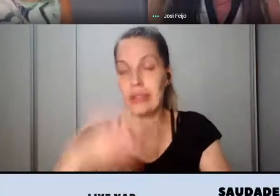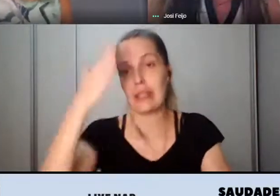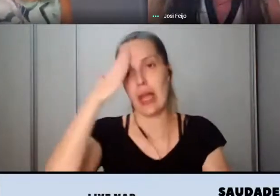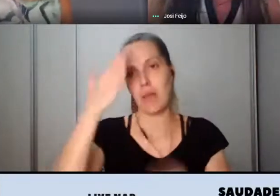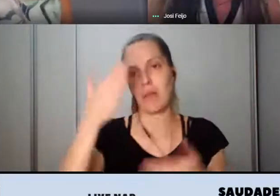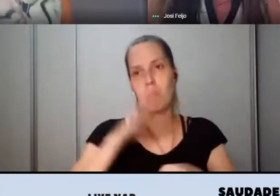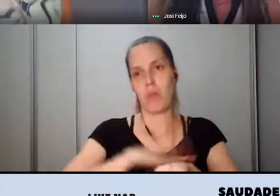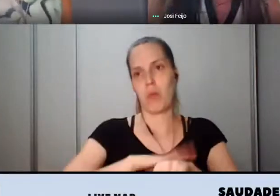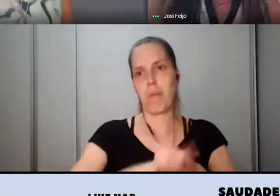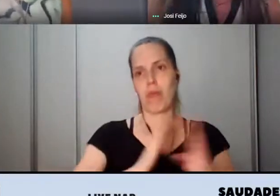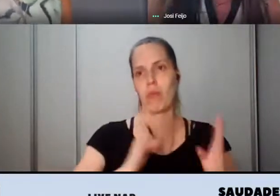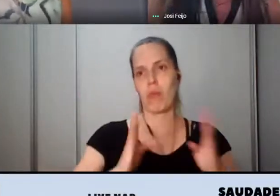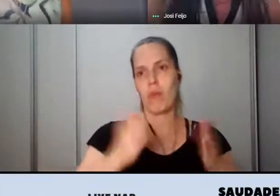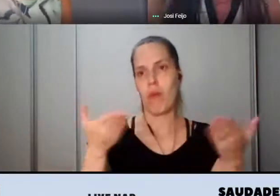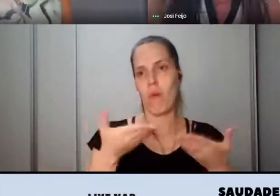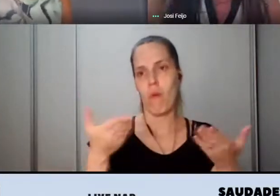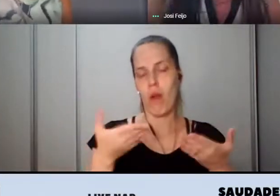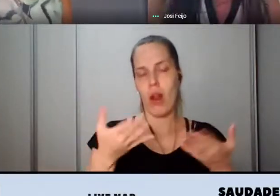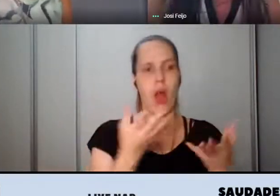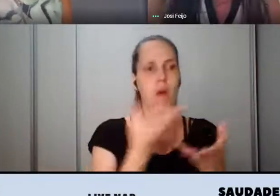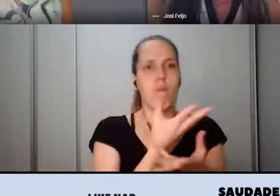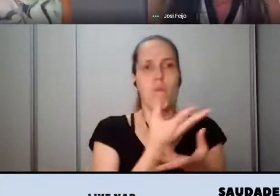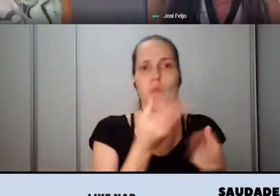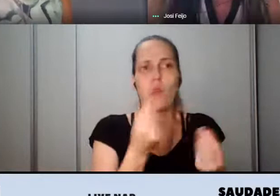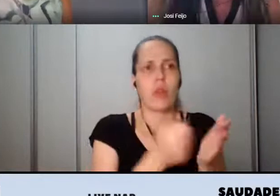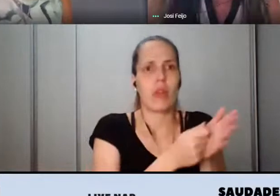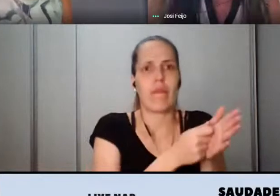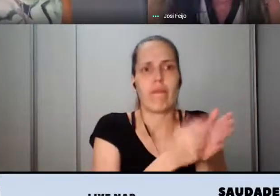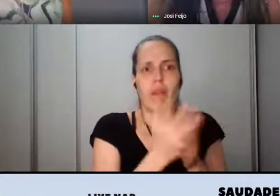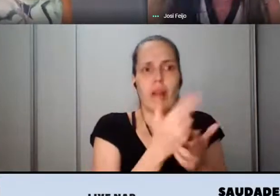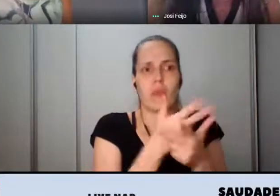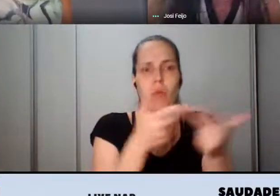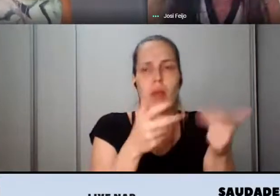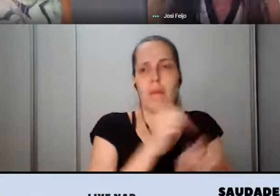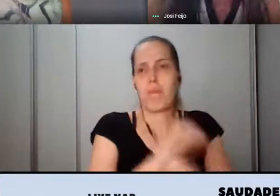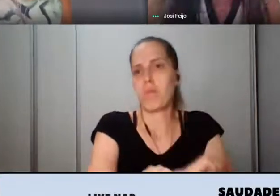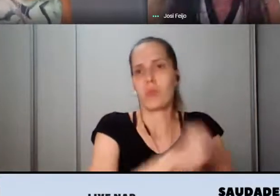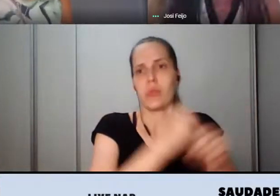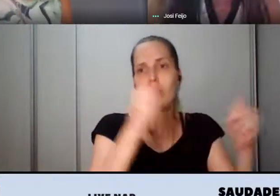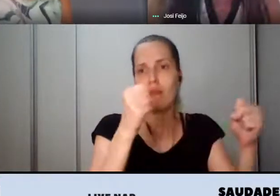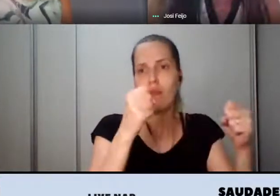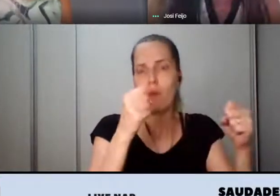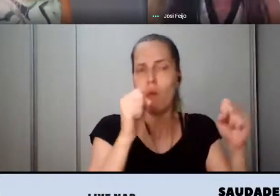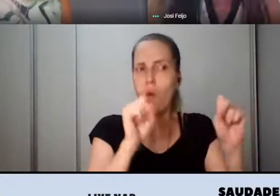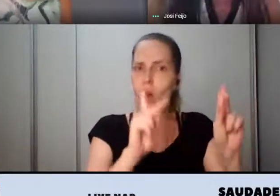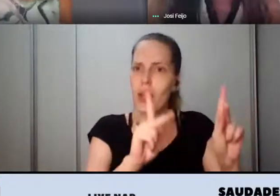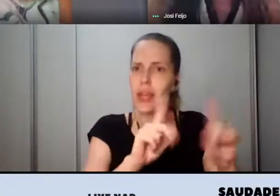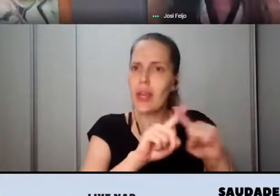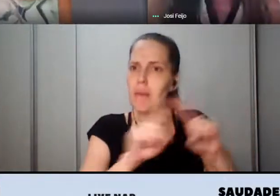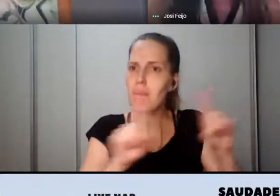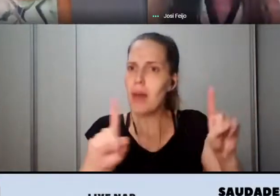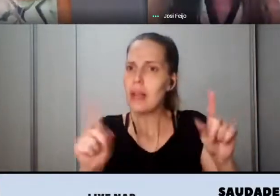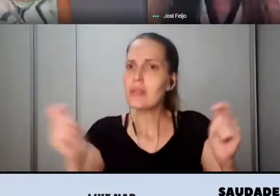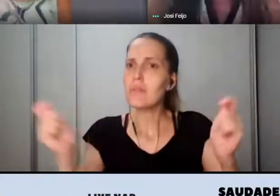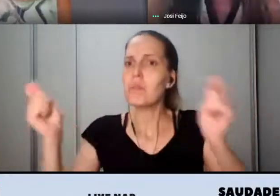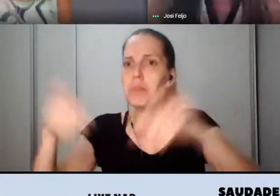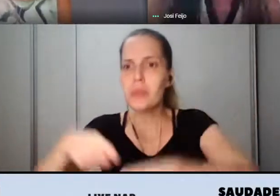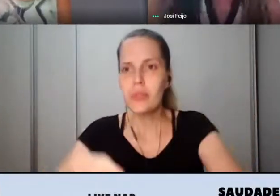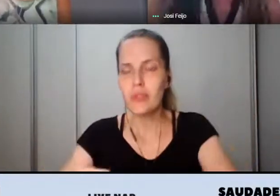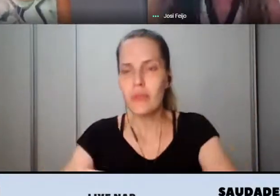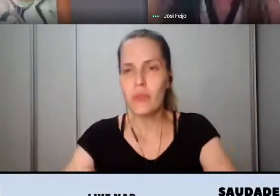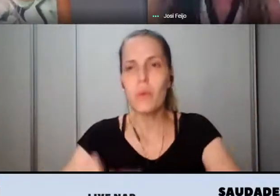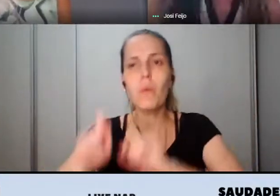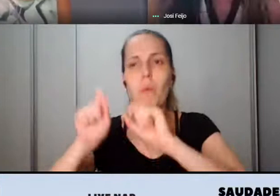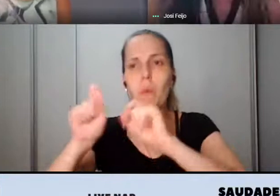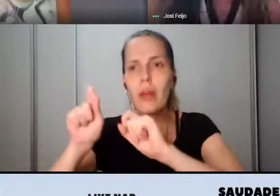verdade. Mas o que é? Né? Tem muitas coisas que são, ou que estão sendo, ou que